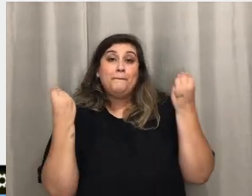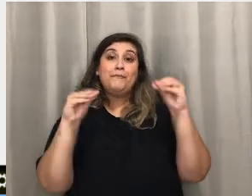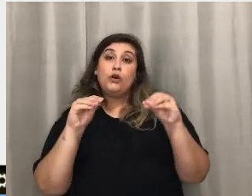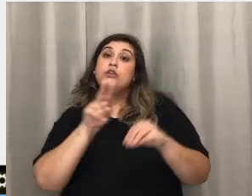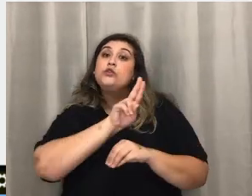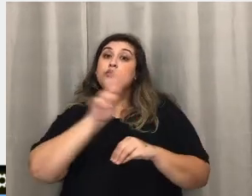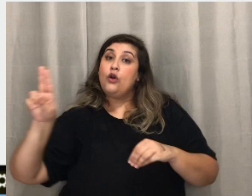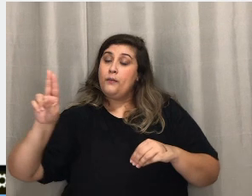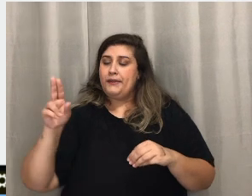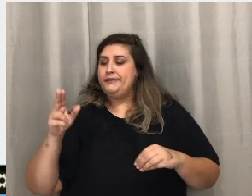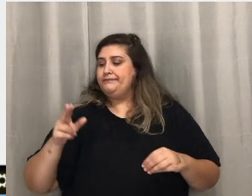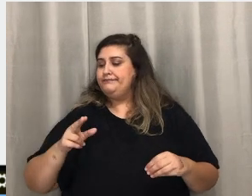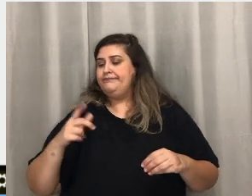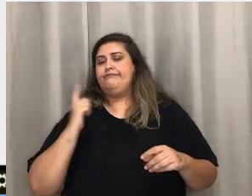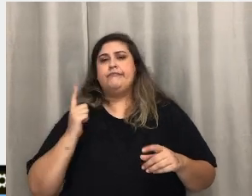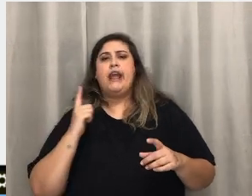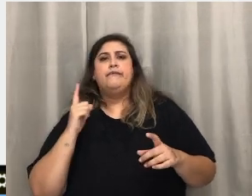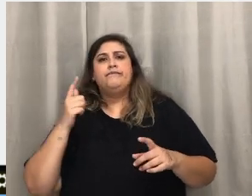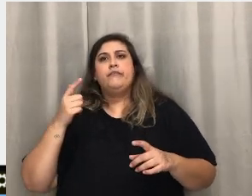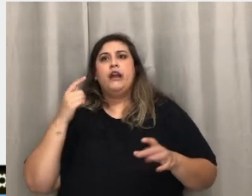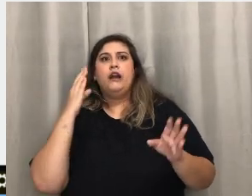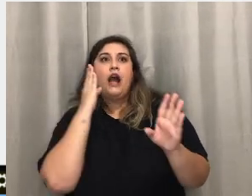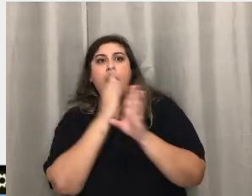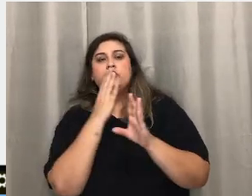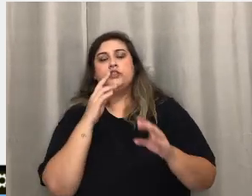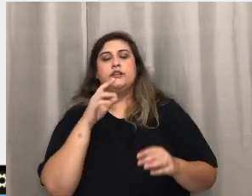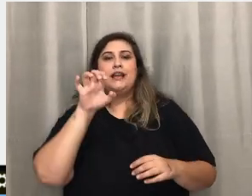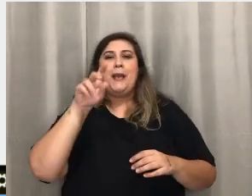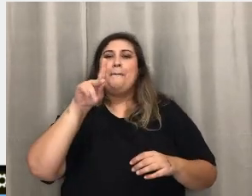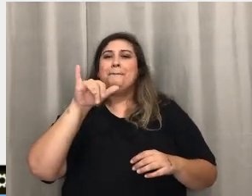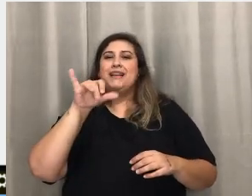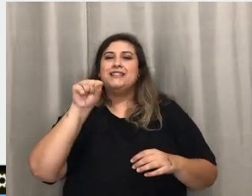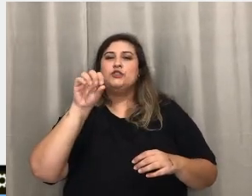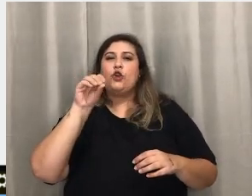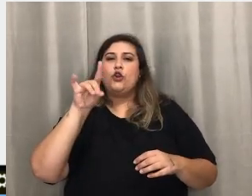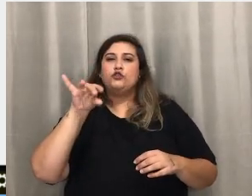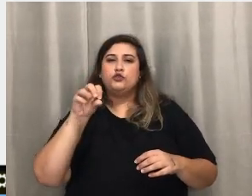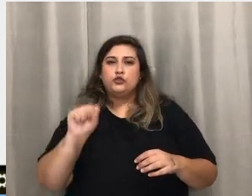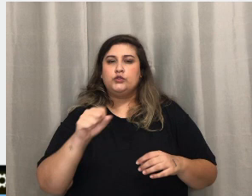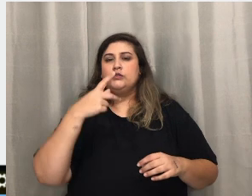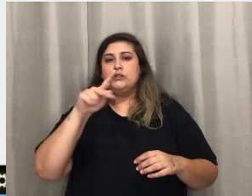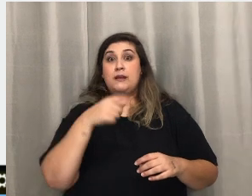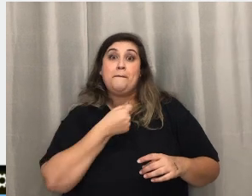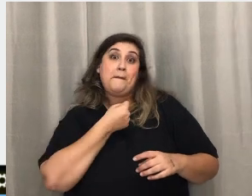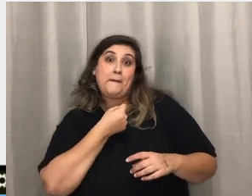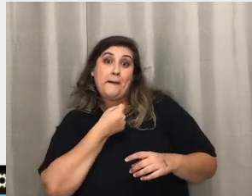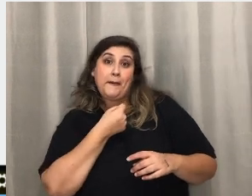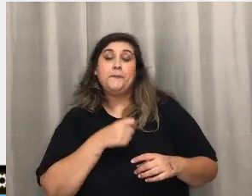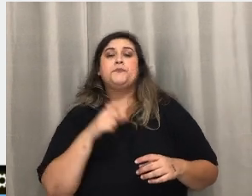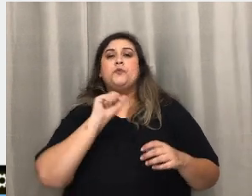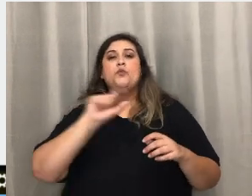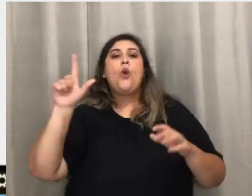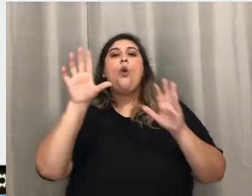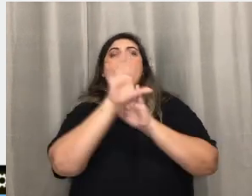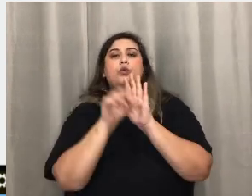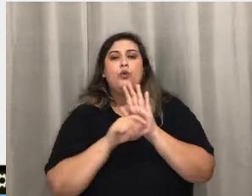que identifique os episódios, o podcast, que realmente trate do conteúdo a ser apresentado. Eu vou colocar um exemplo